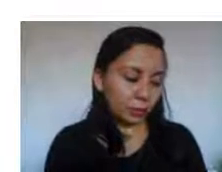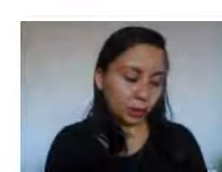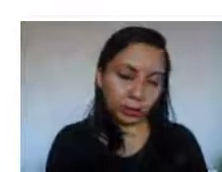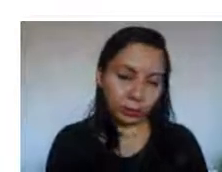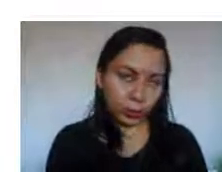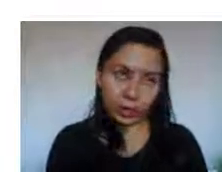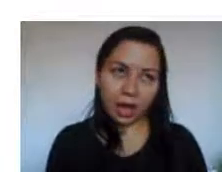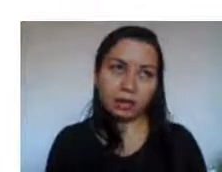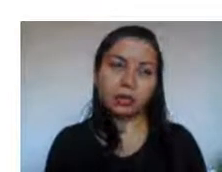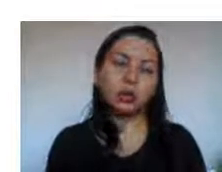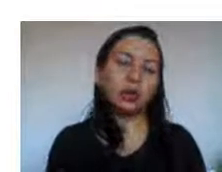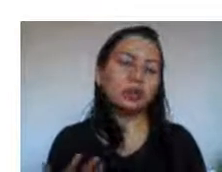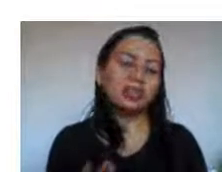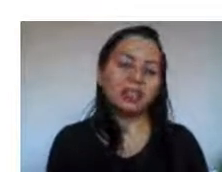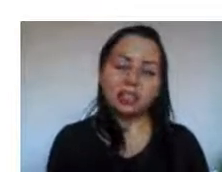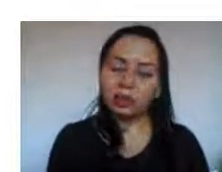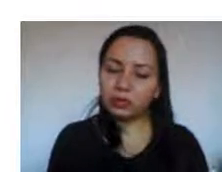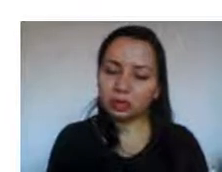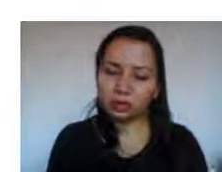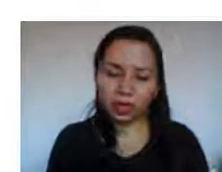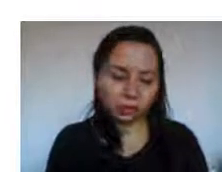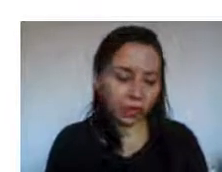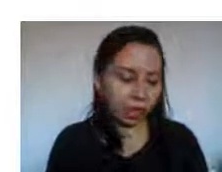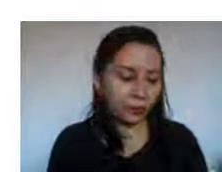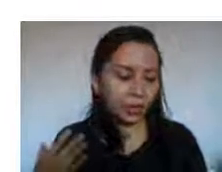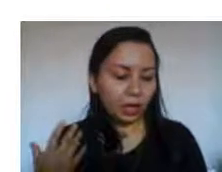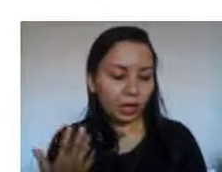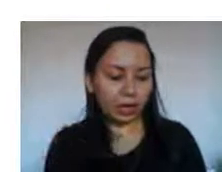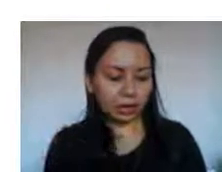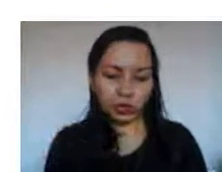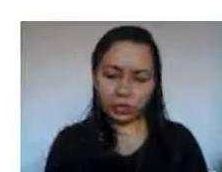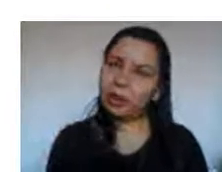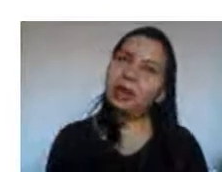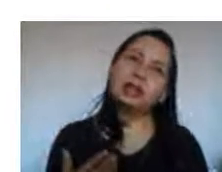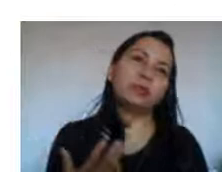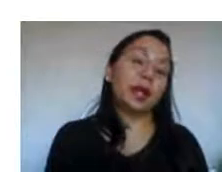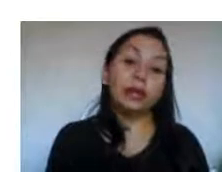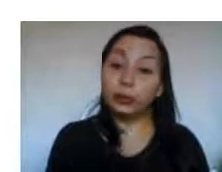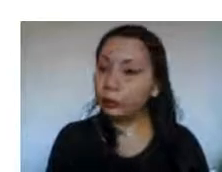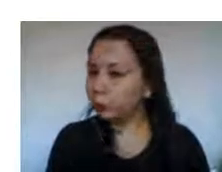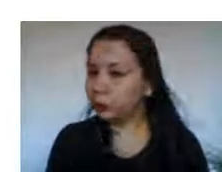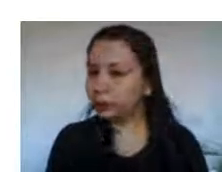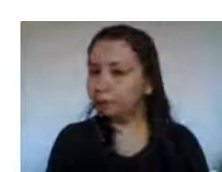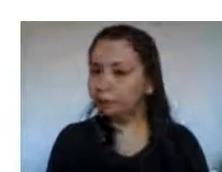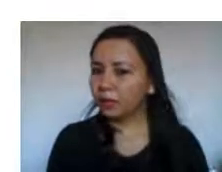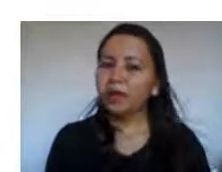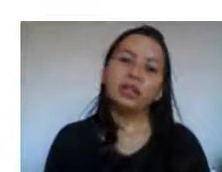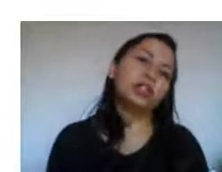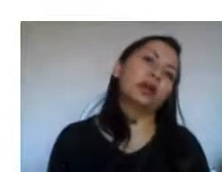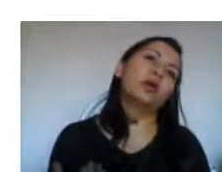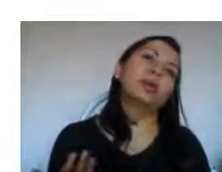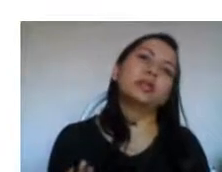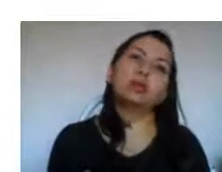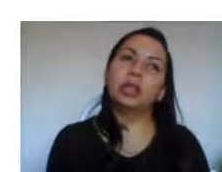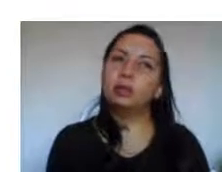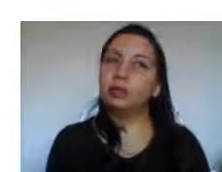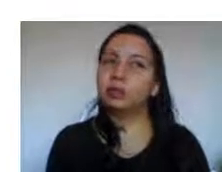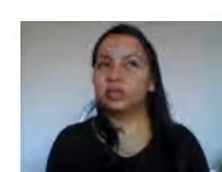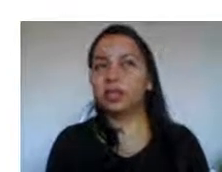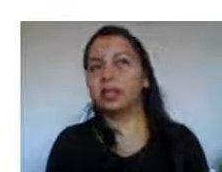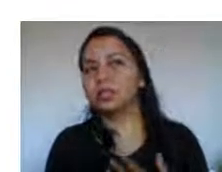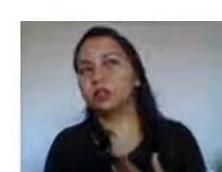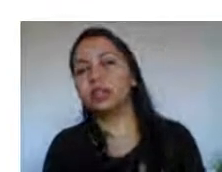as secas prolongadas, usos intensivos dessas terras para criação de animais, para agricultura. E chega com o passar do tempo,